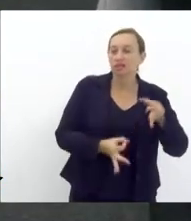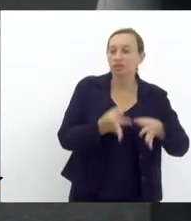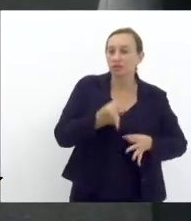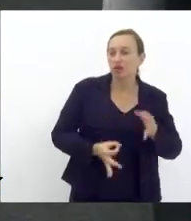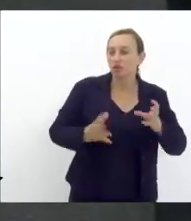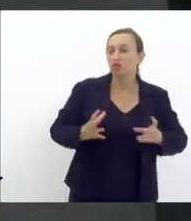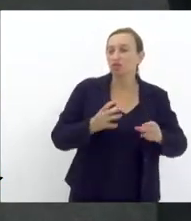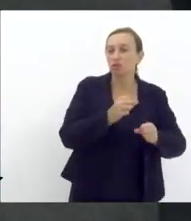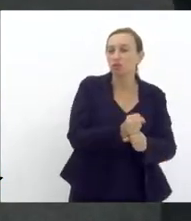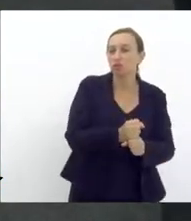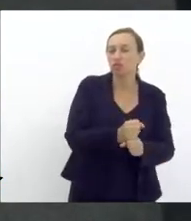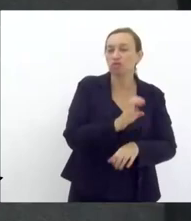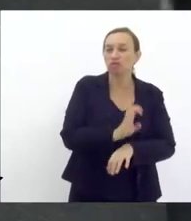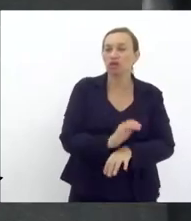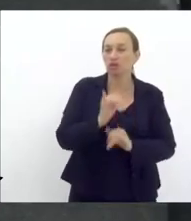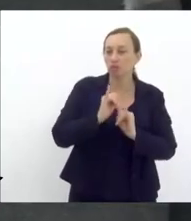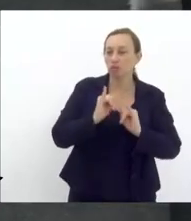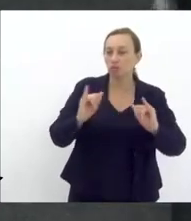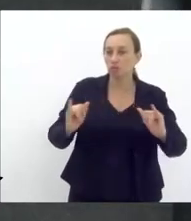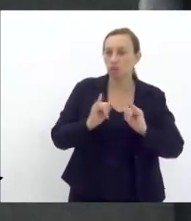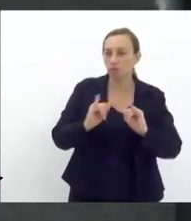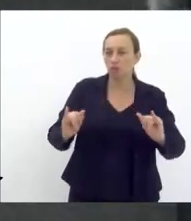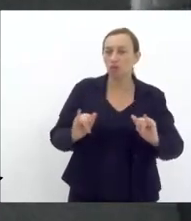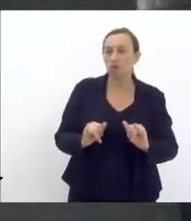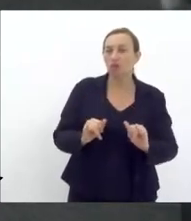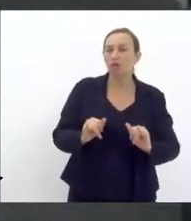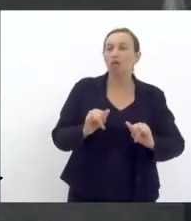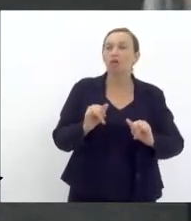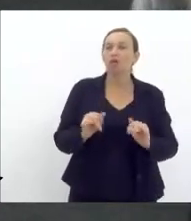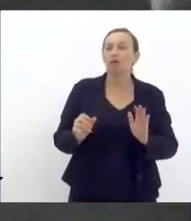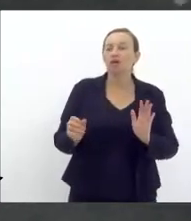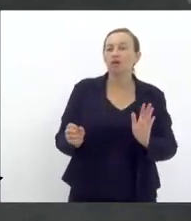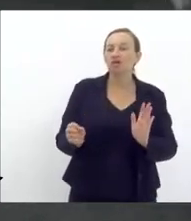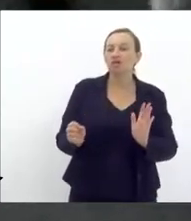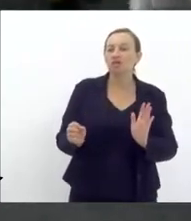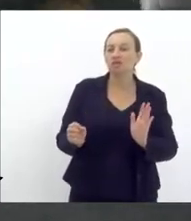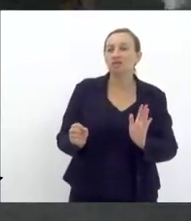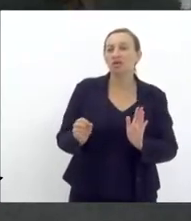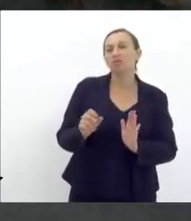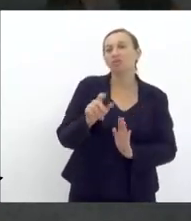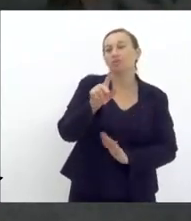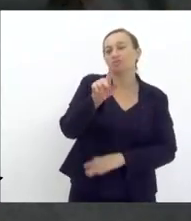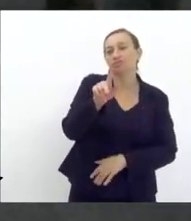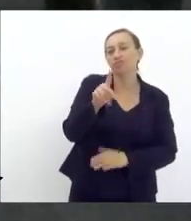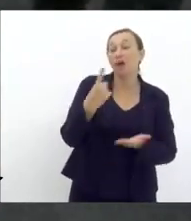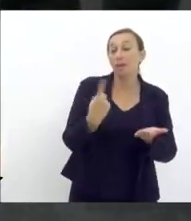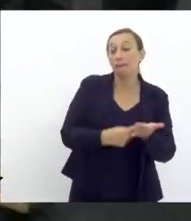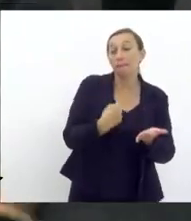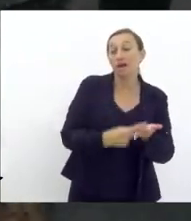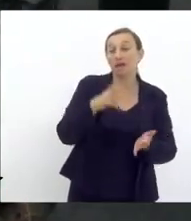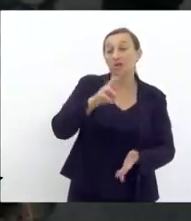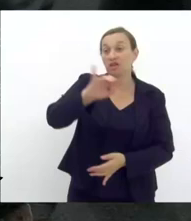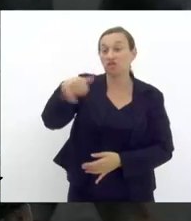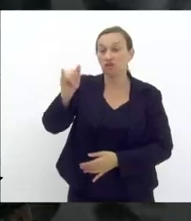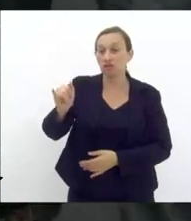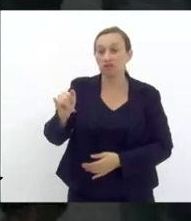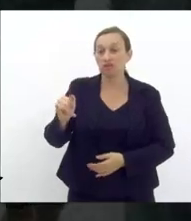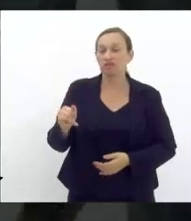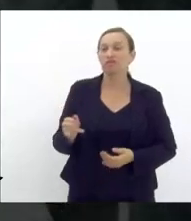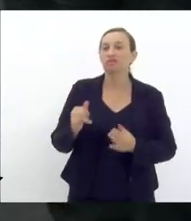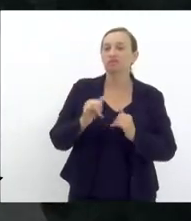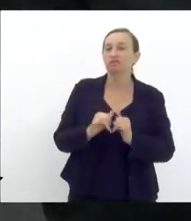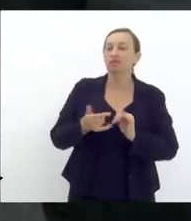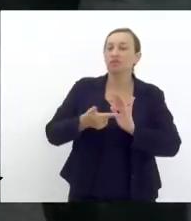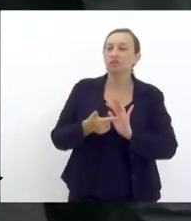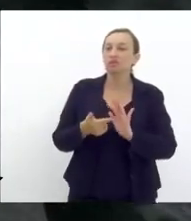do Estado divulgou um relatório sobre o programa pacto RJ Inclusive a TV Globo através do RJTV fez uma